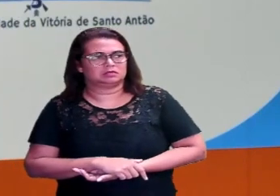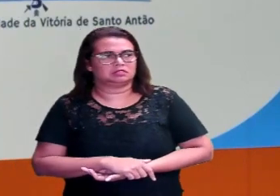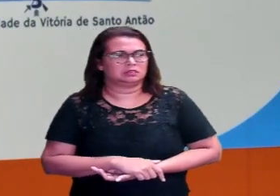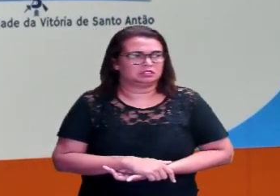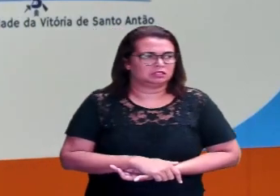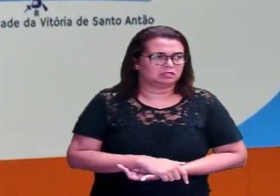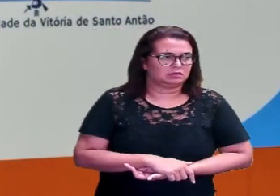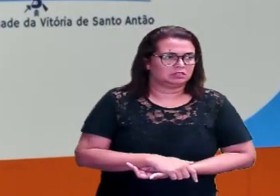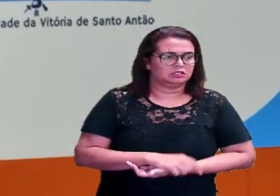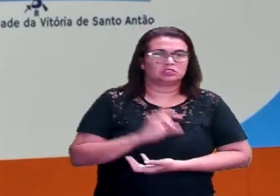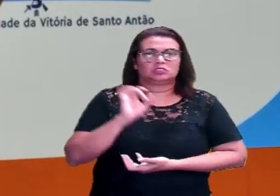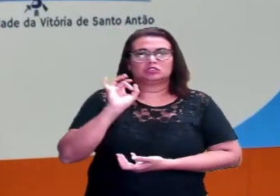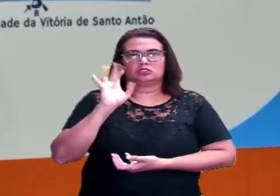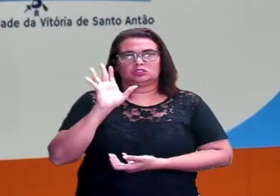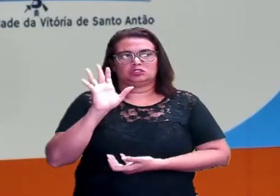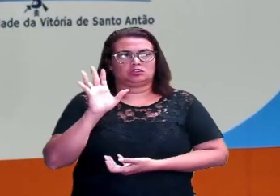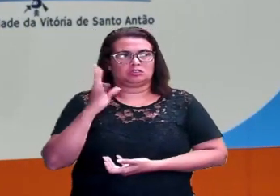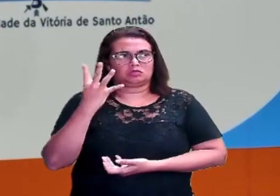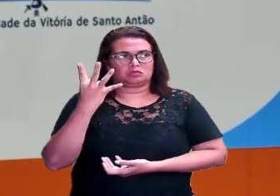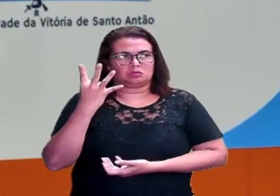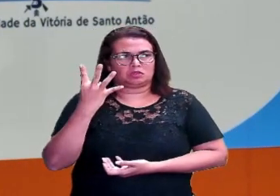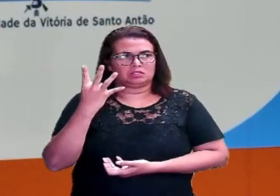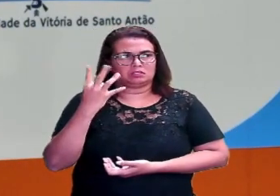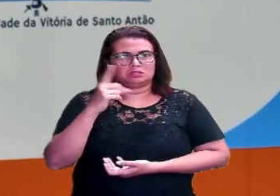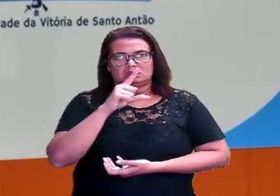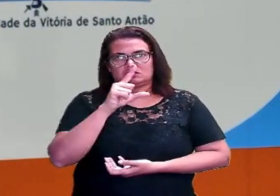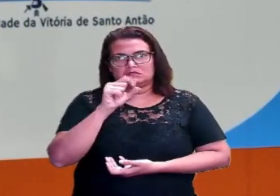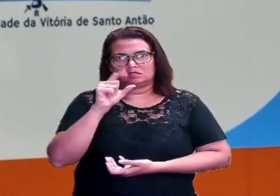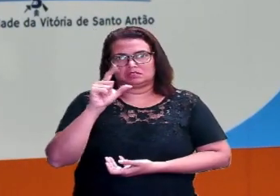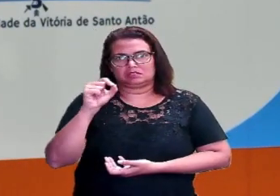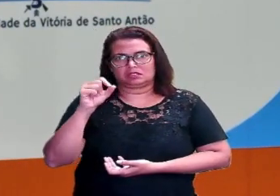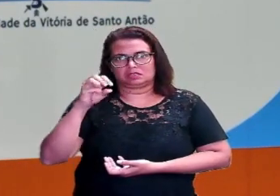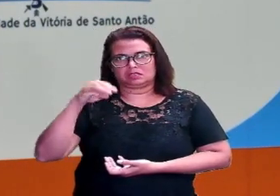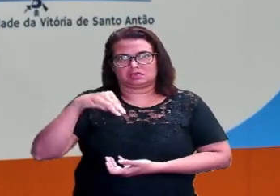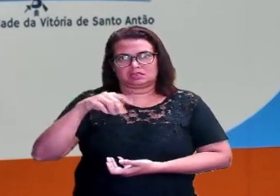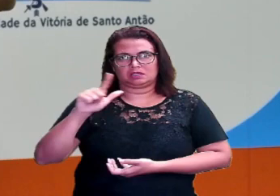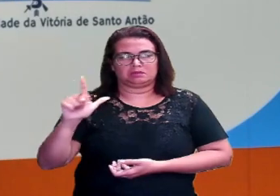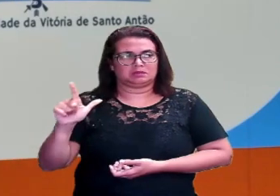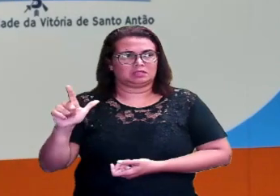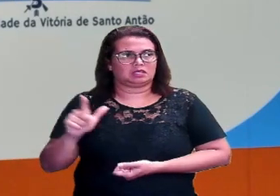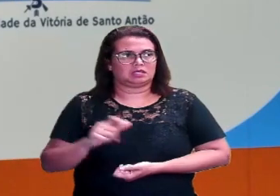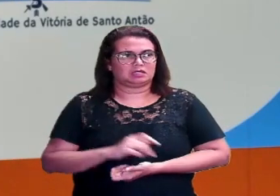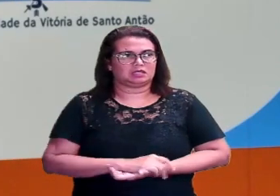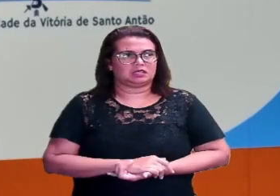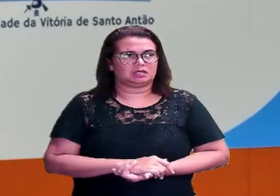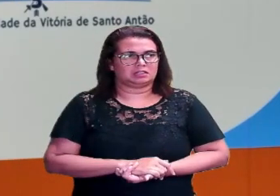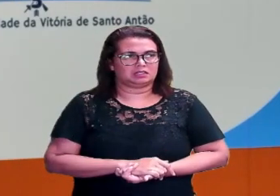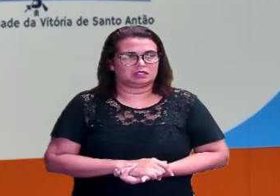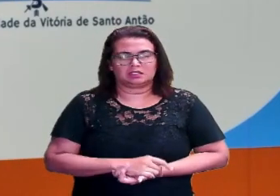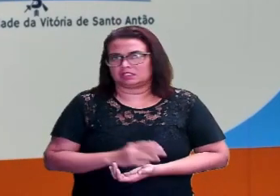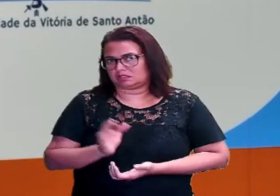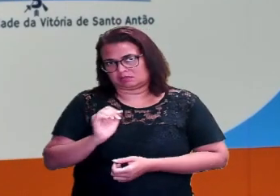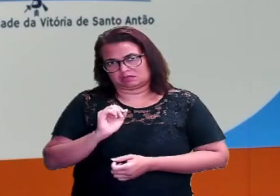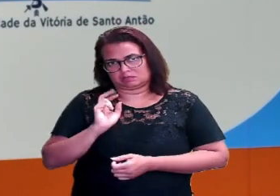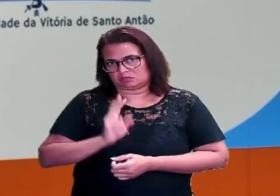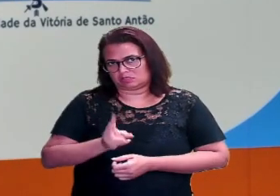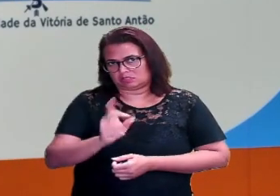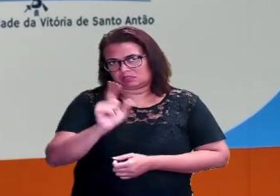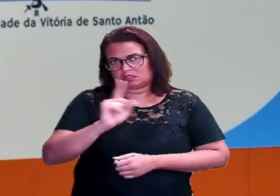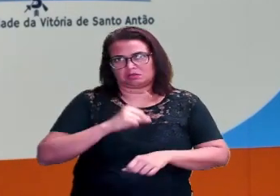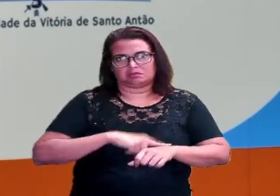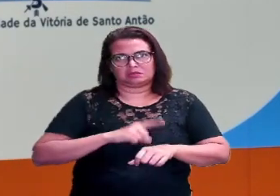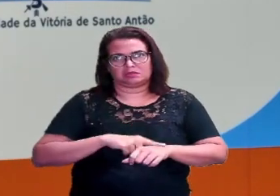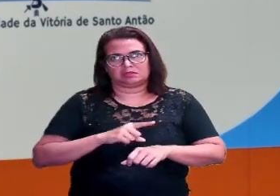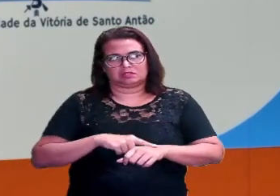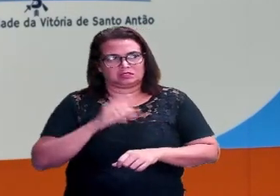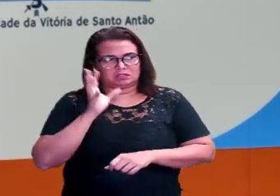copinhos, olha quanto eu enchi só. 100 ml, tá? E aí, não vou continuar por causa do nosso tempo, eu